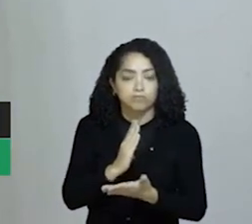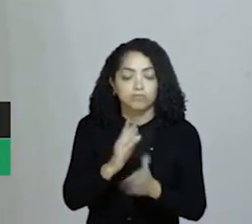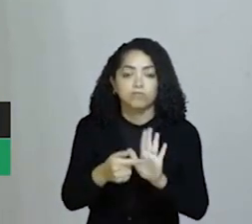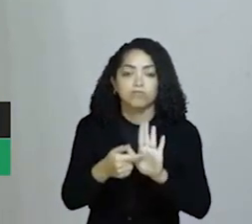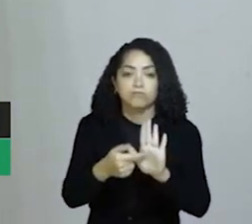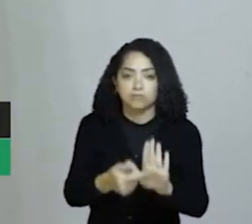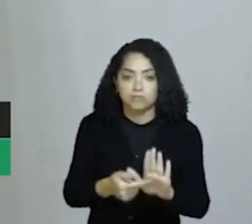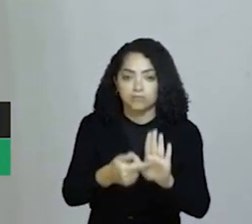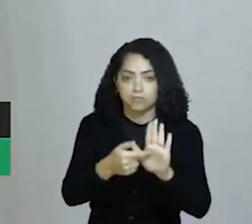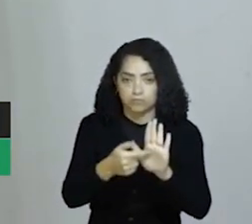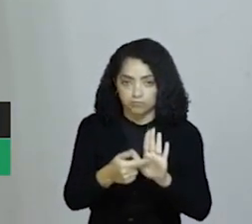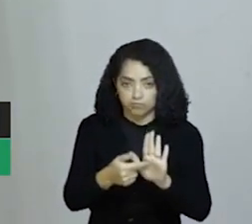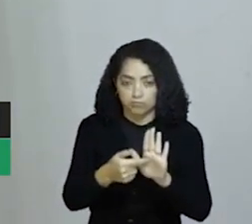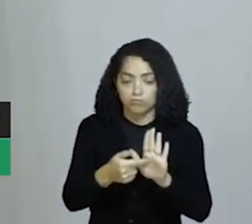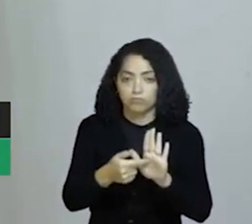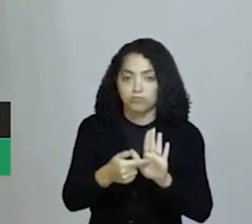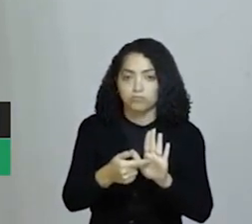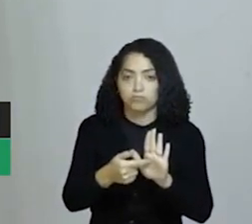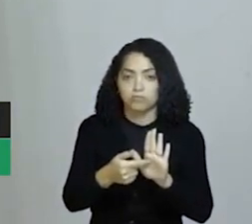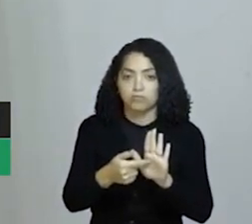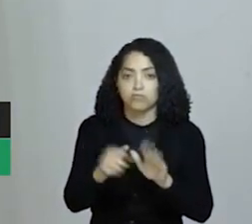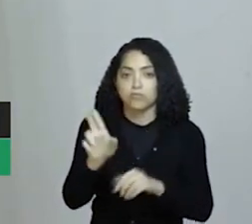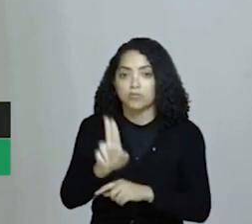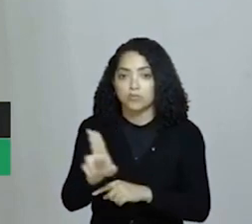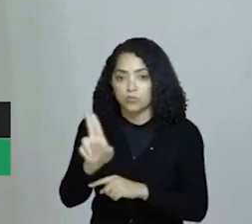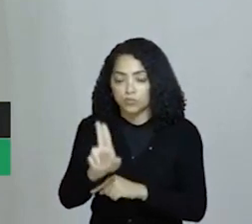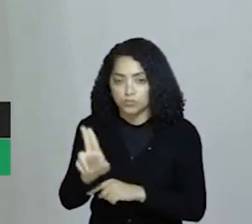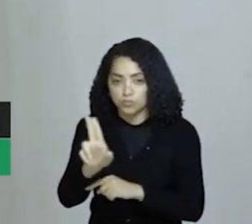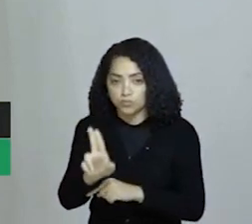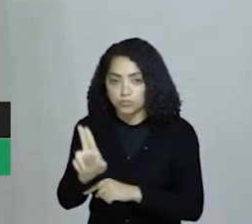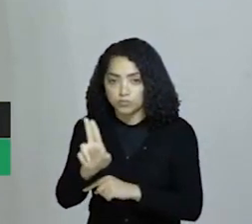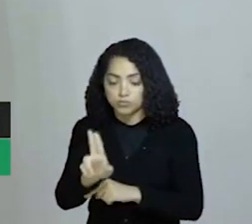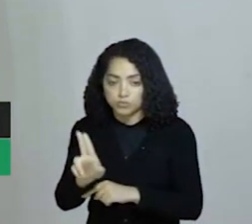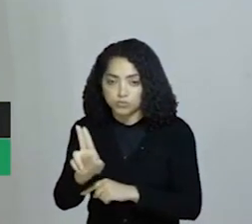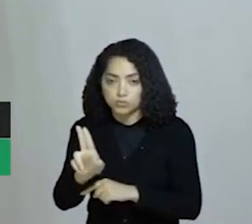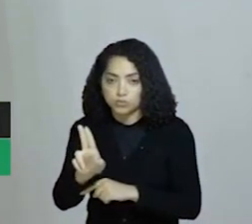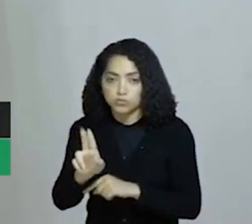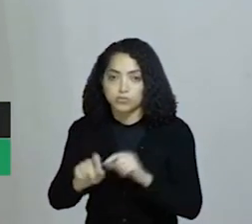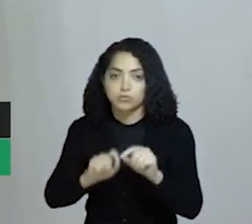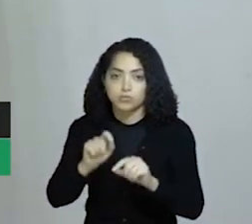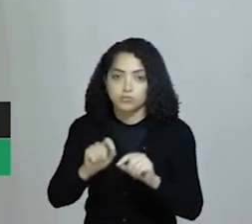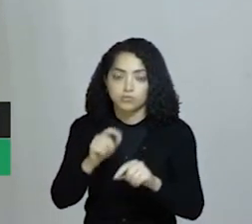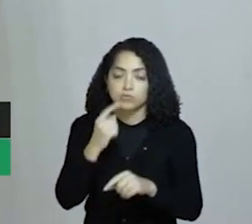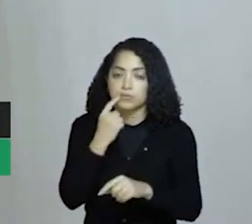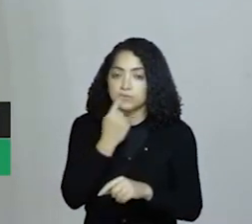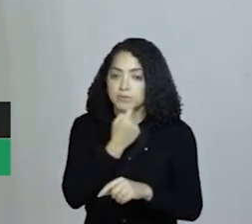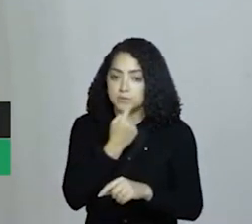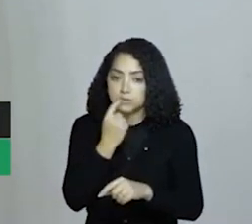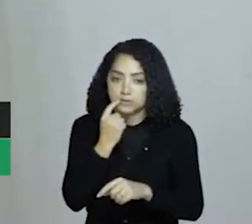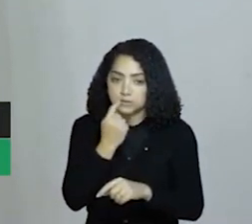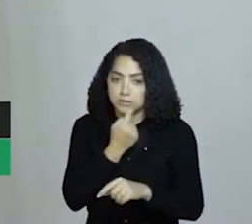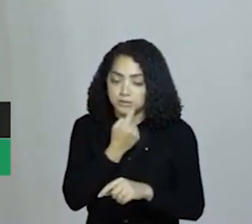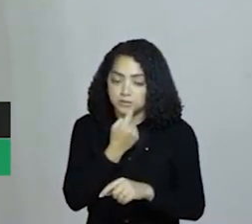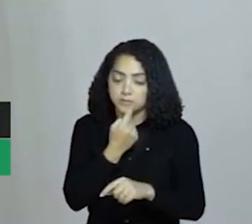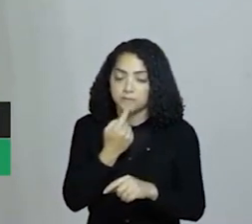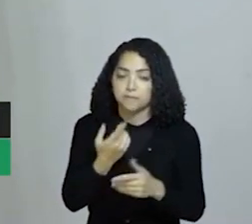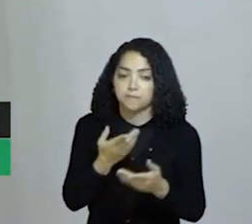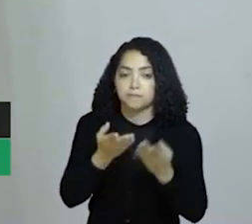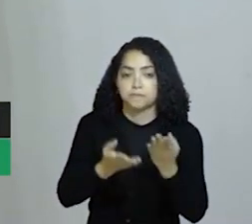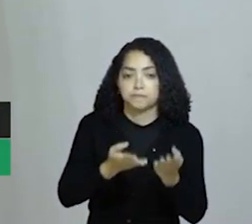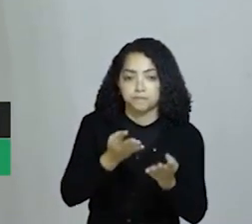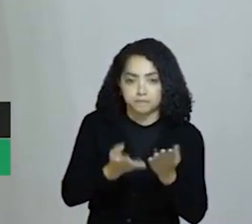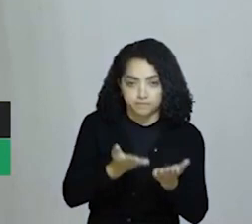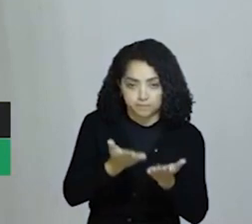indicações: praticamente uso para dente, dentística, tratamento de